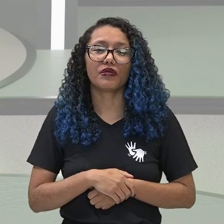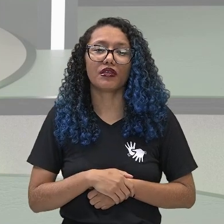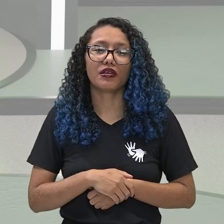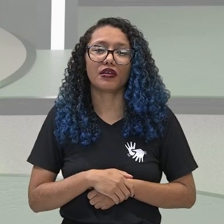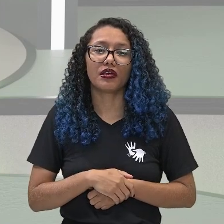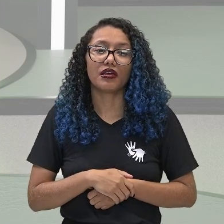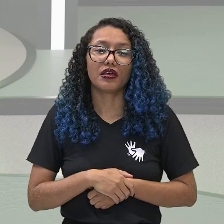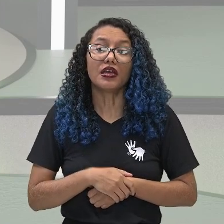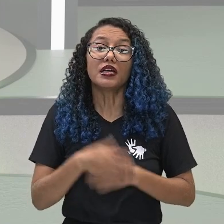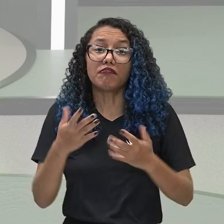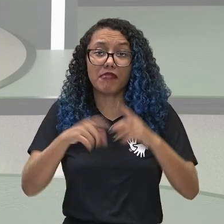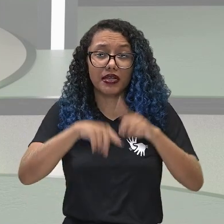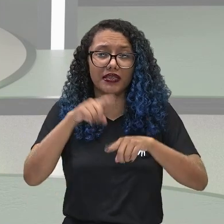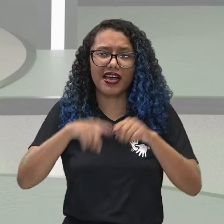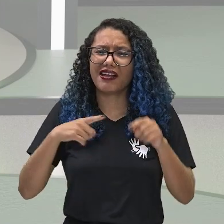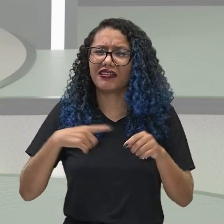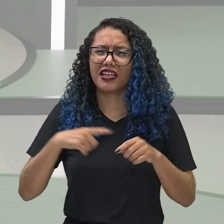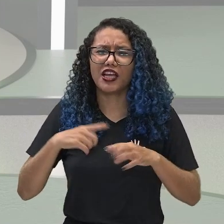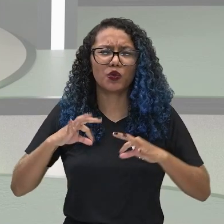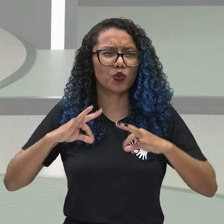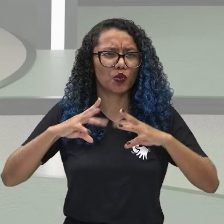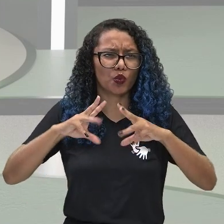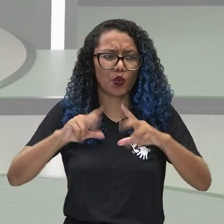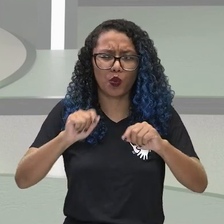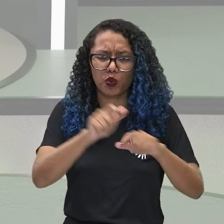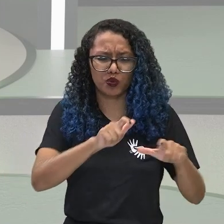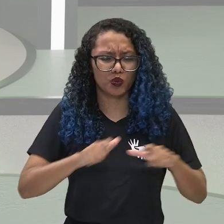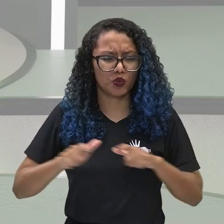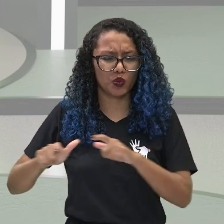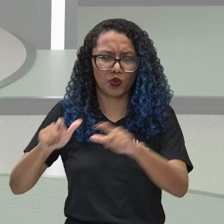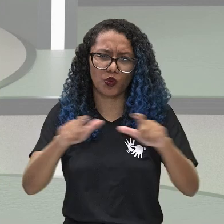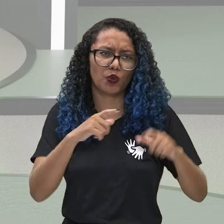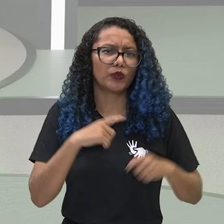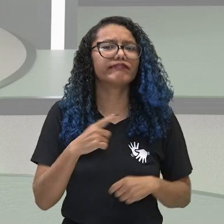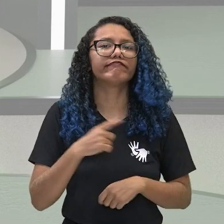tudo que vemos, correto? E nós